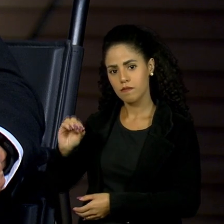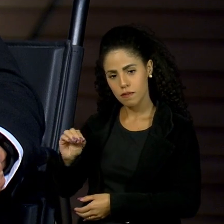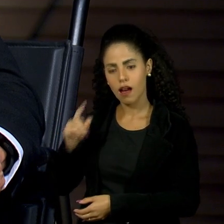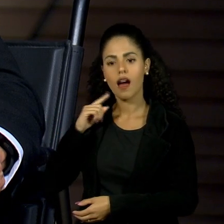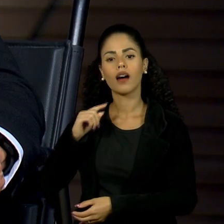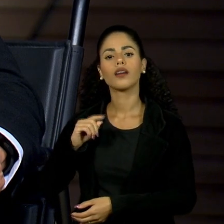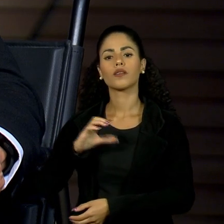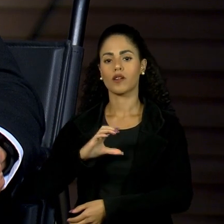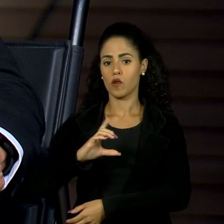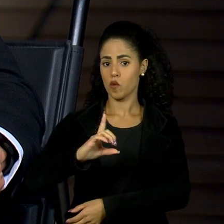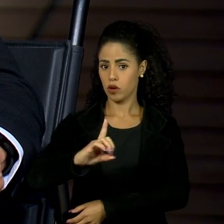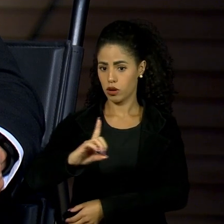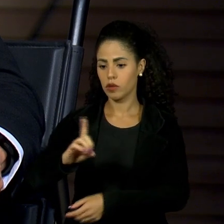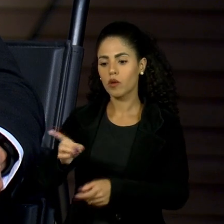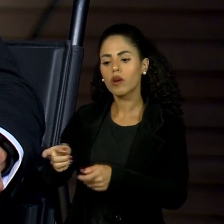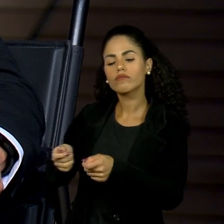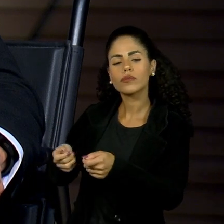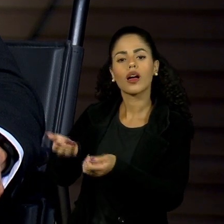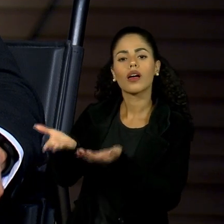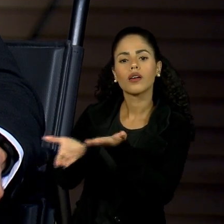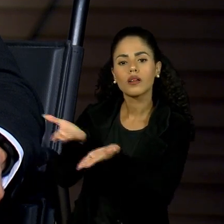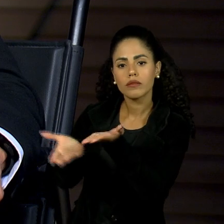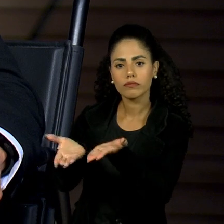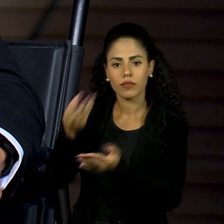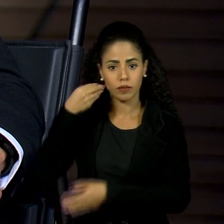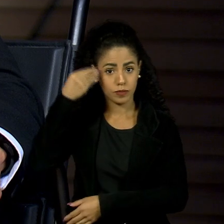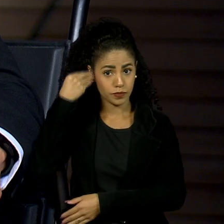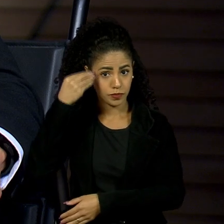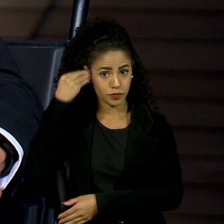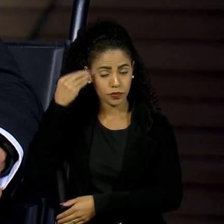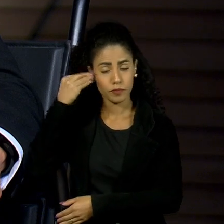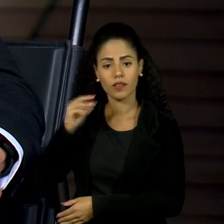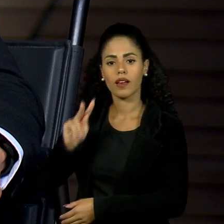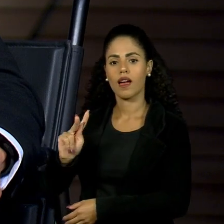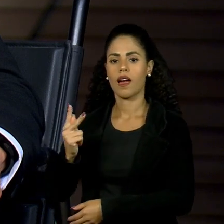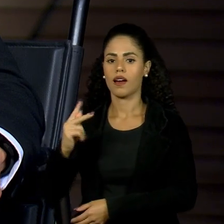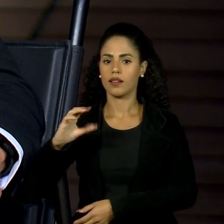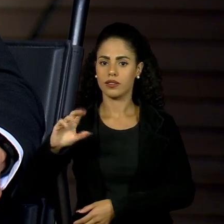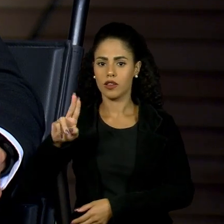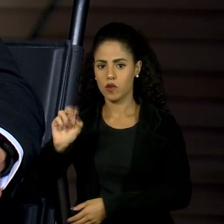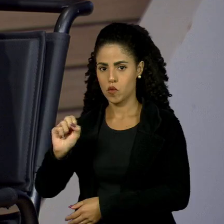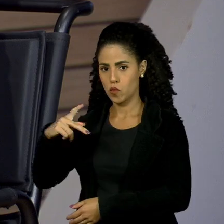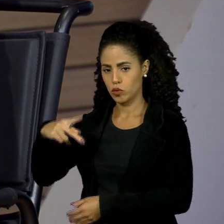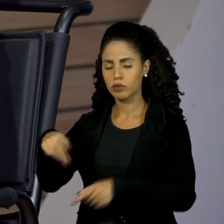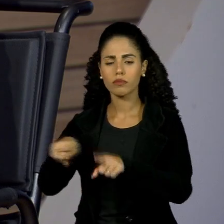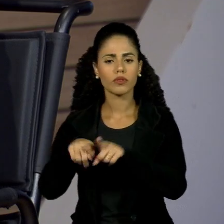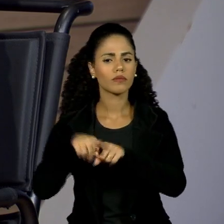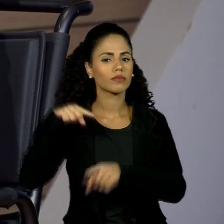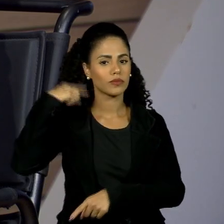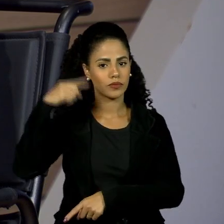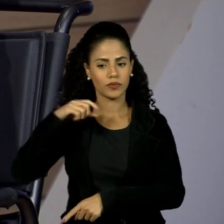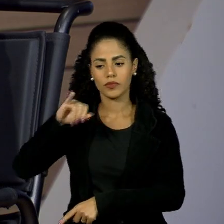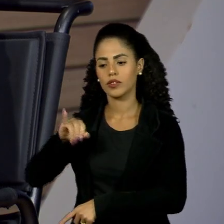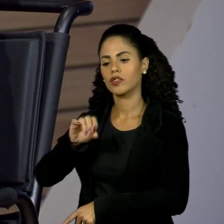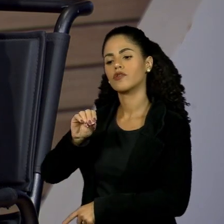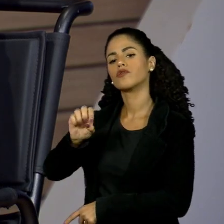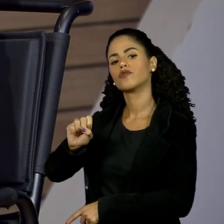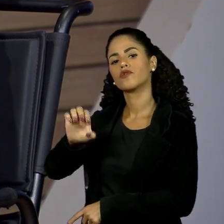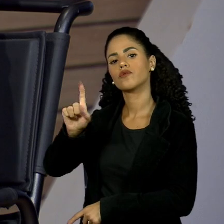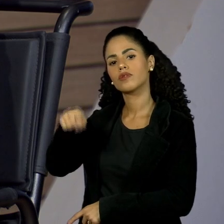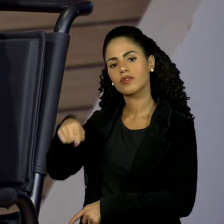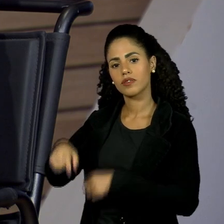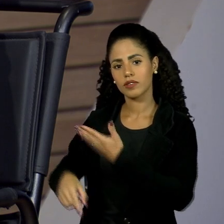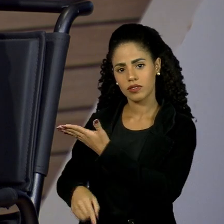ambulatório do jogo patológico do Instituto de Psiquiatria do Hospital das Clínicas da USP, E o advogado José Francisco